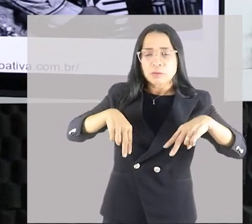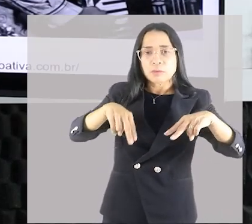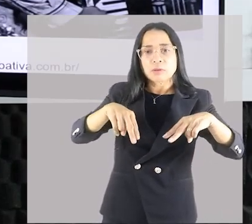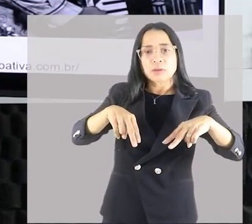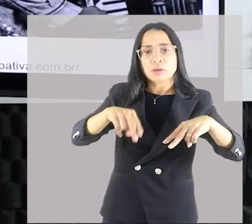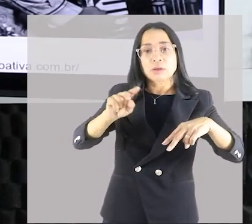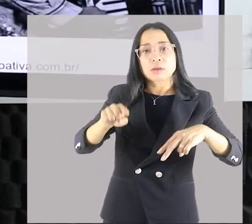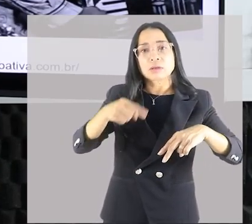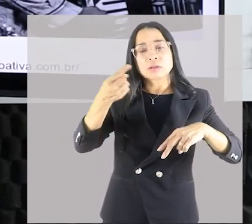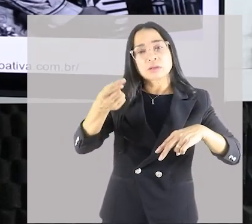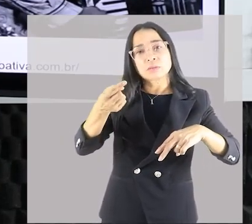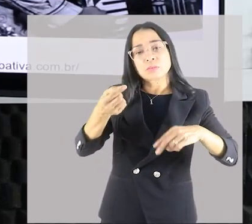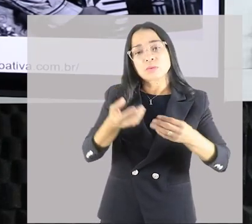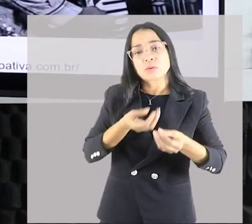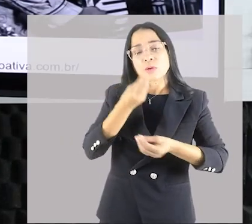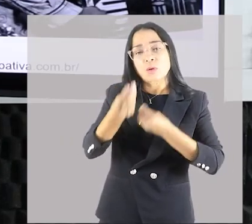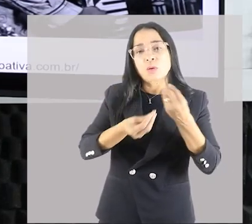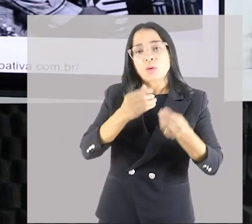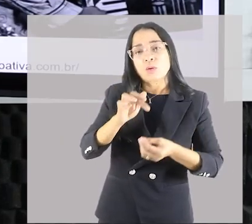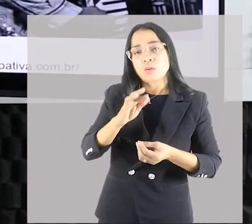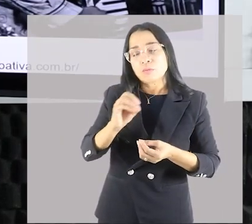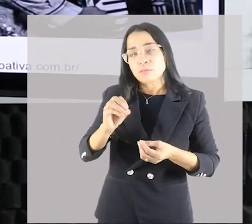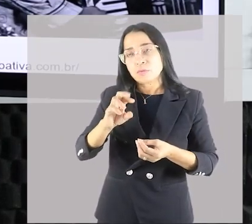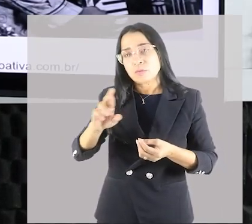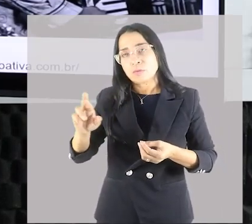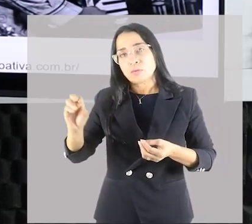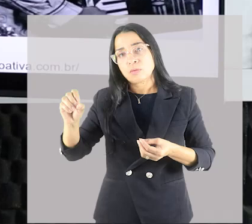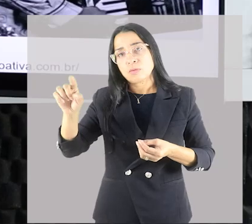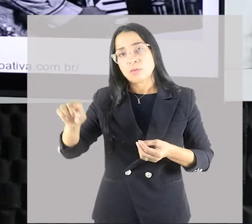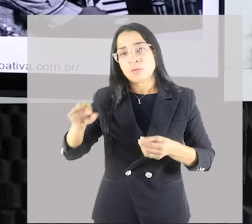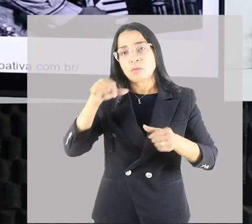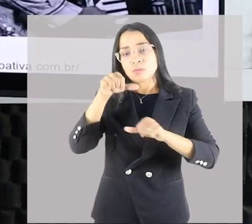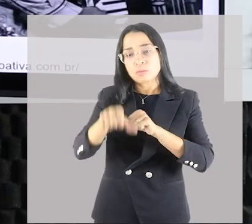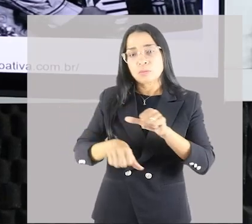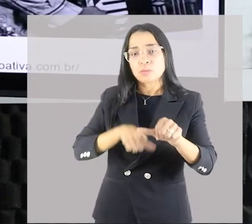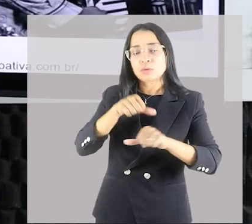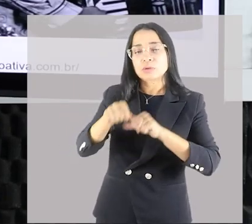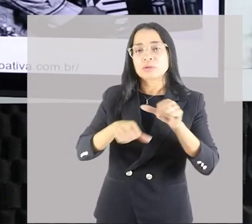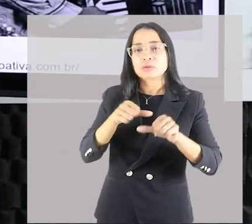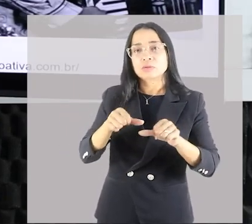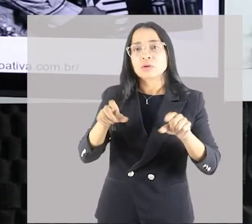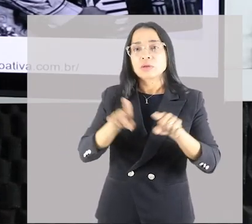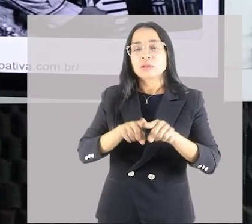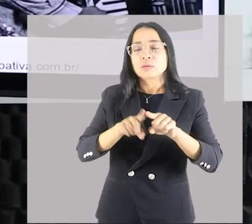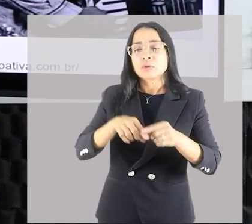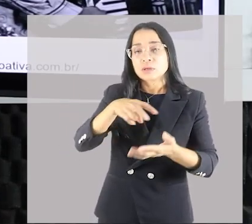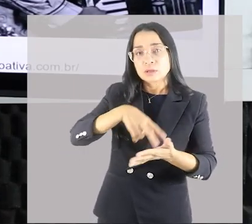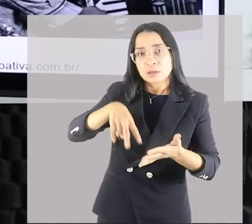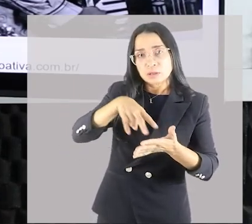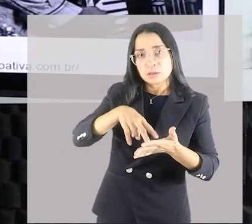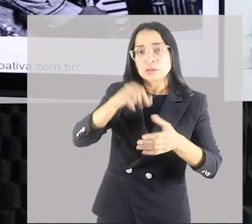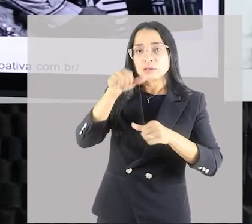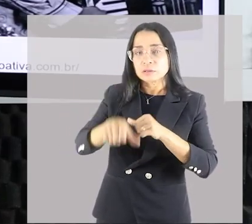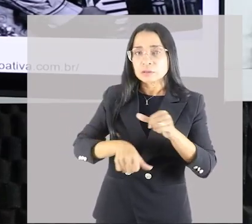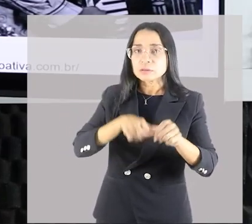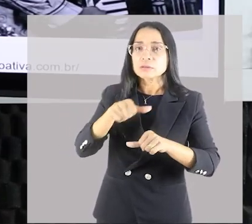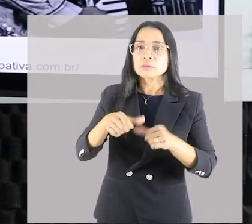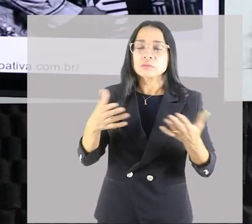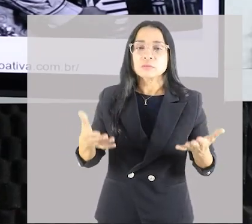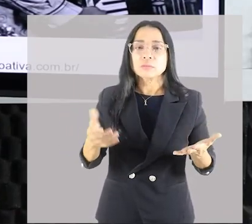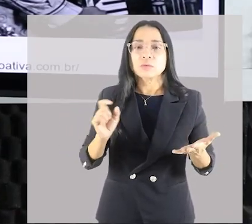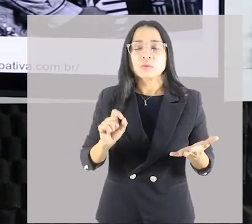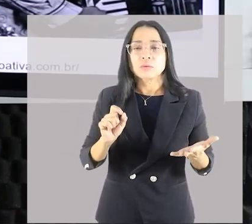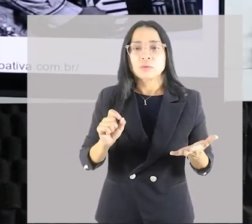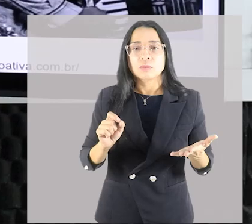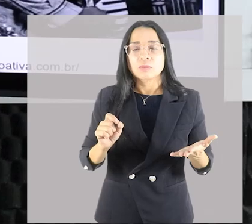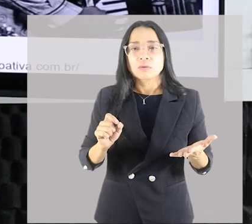e depois, assim como o forró, música, vai se modernizando, a dança também acabou se modernizando,